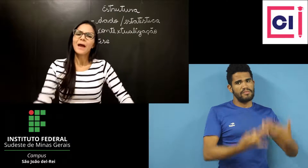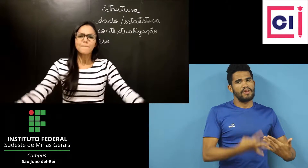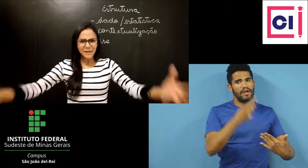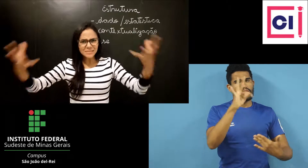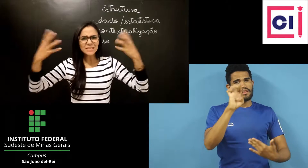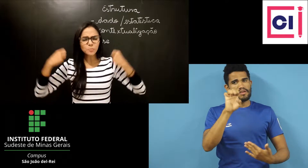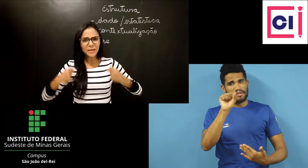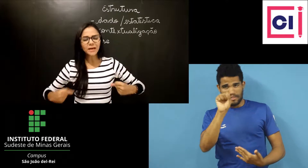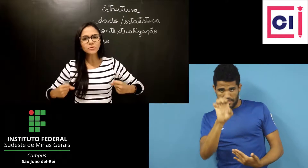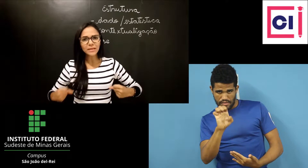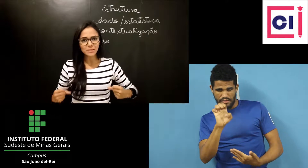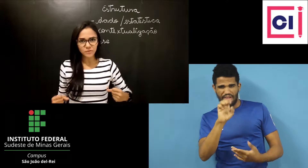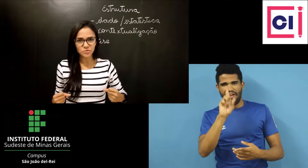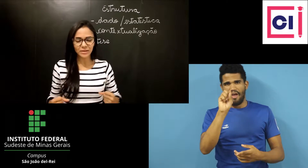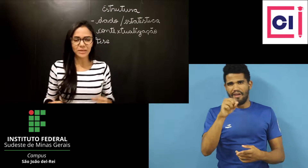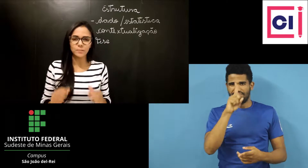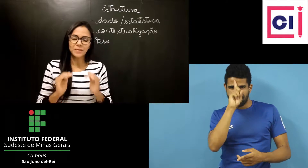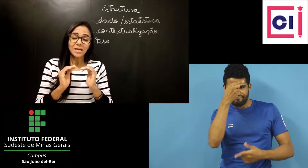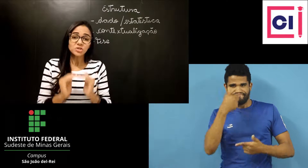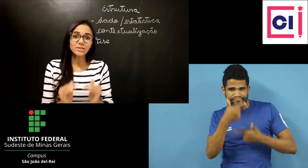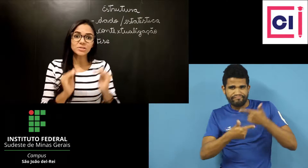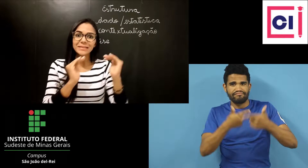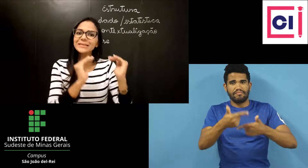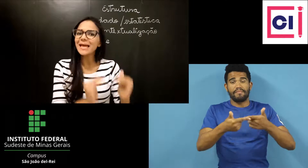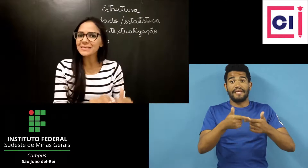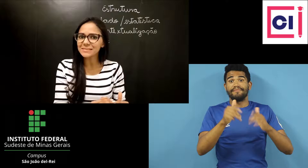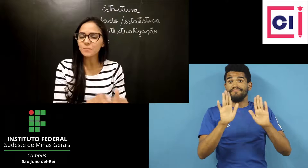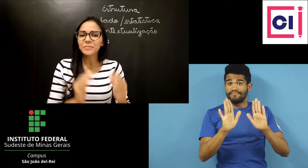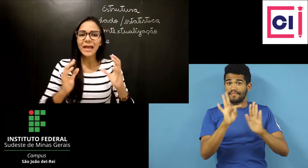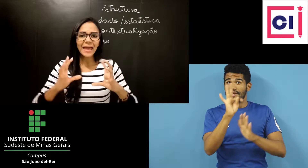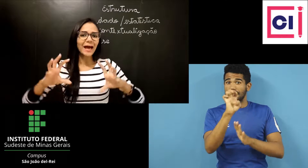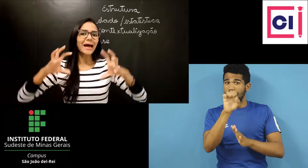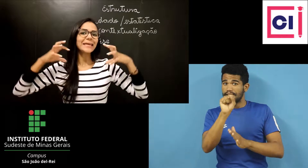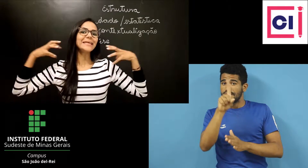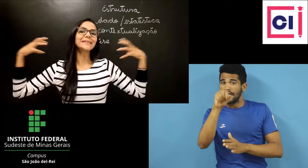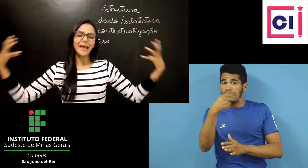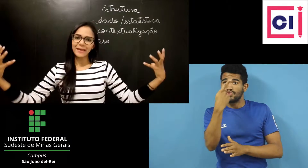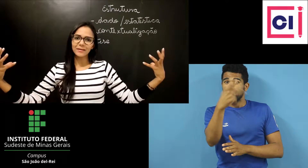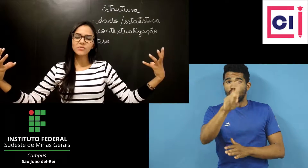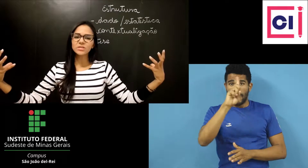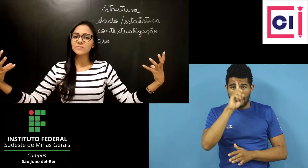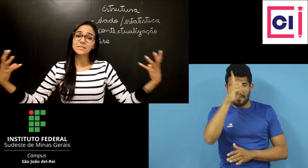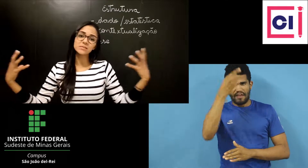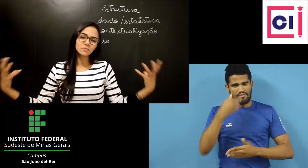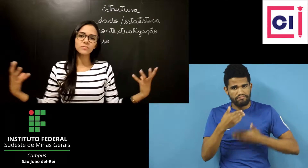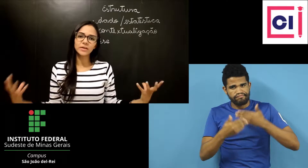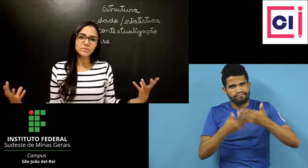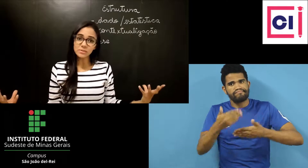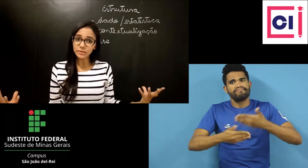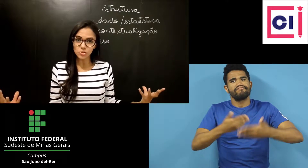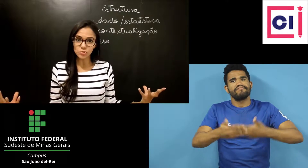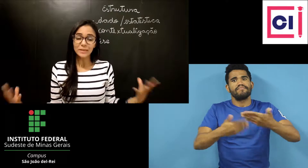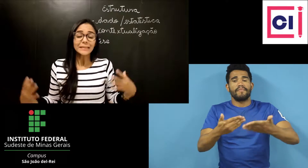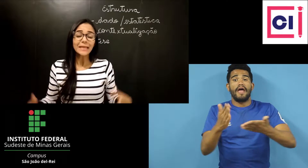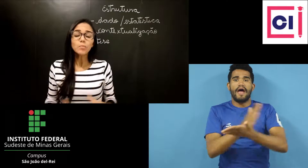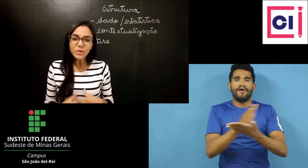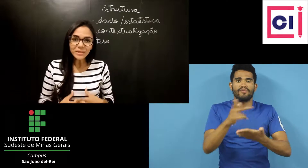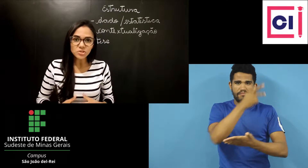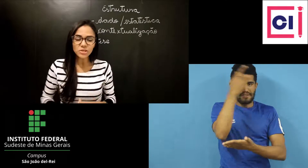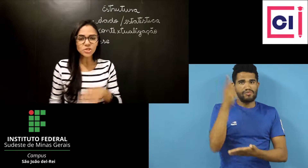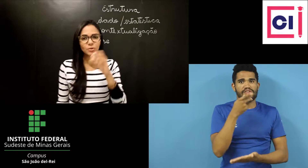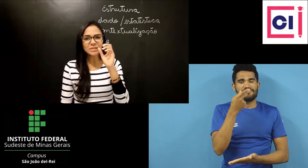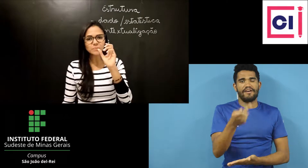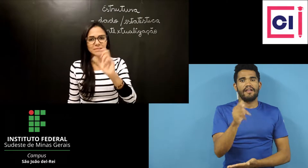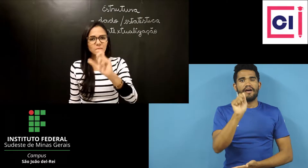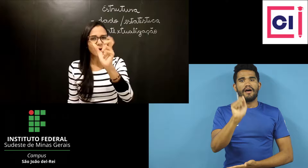embaixo. Mas explicando nesse vídeo daqui, gente, tese é a ideia que você vai desenvolver no seu texto. Tem